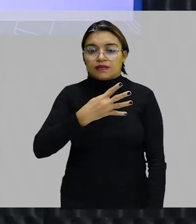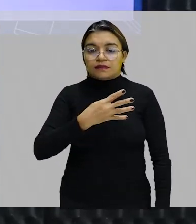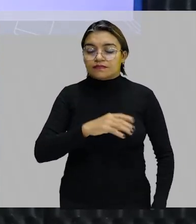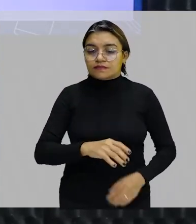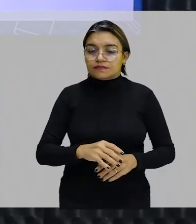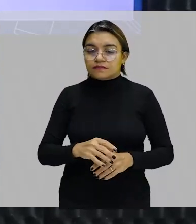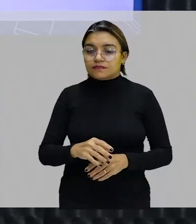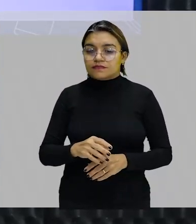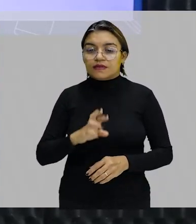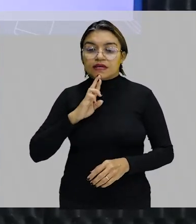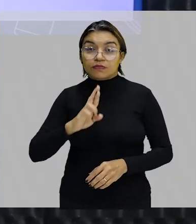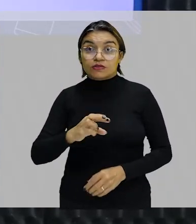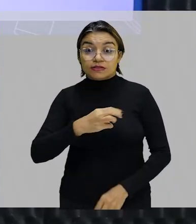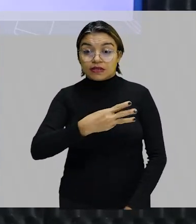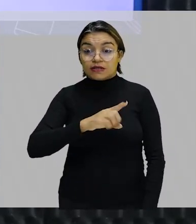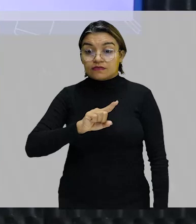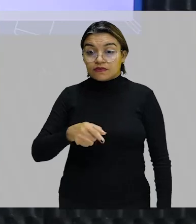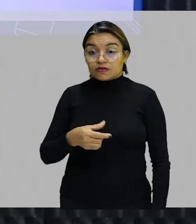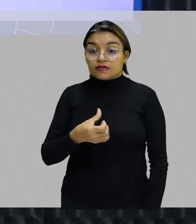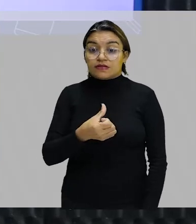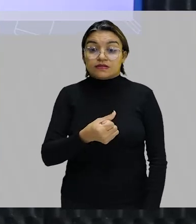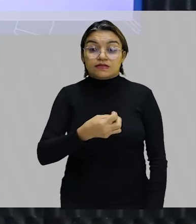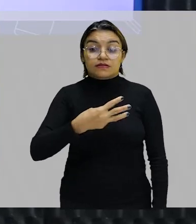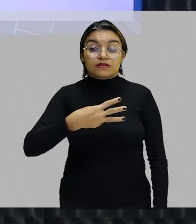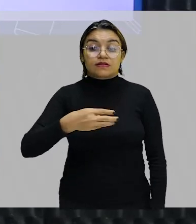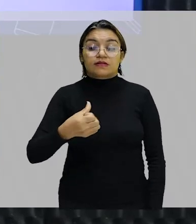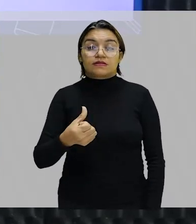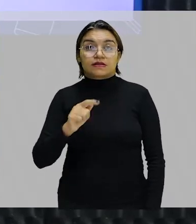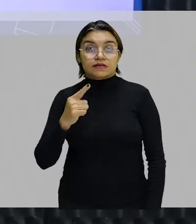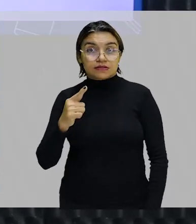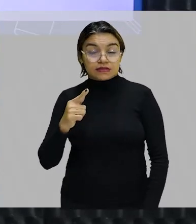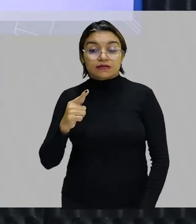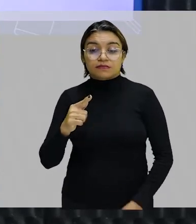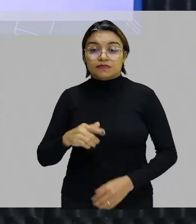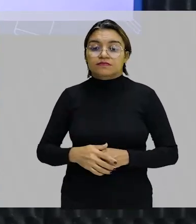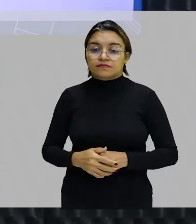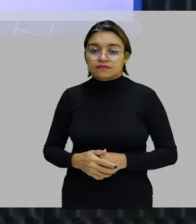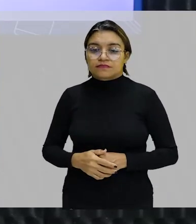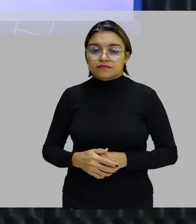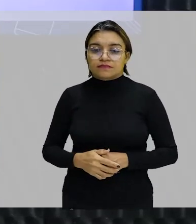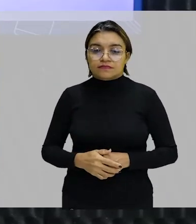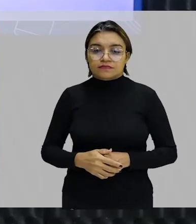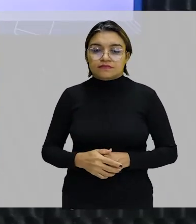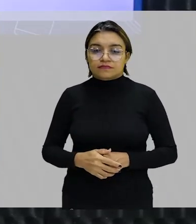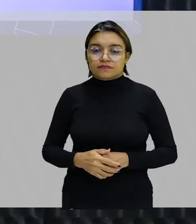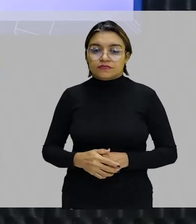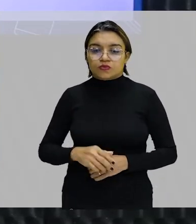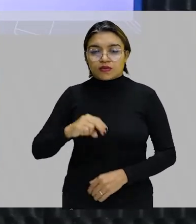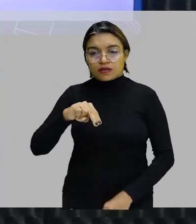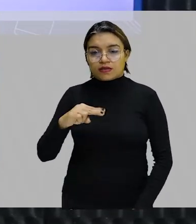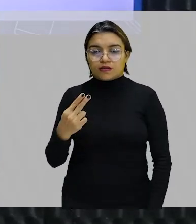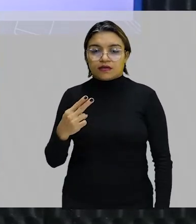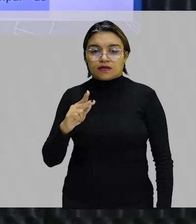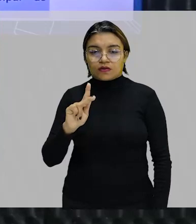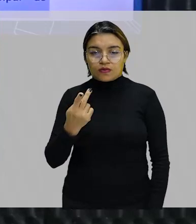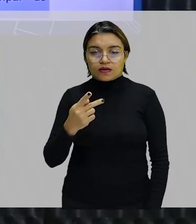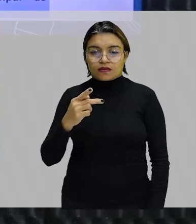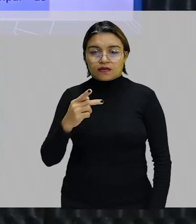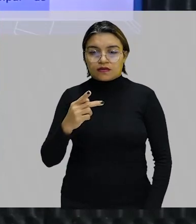3,636 gramas do nitrato de amônio, ou seja, a substância pura, ok?